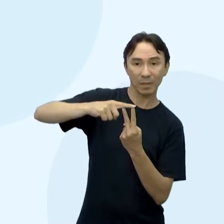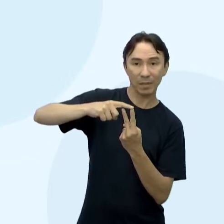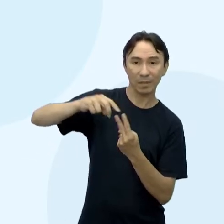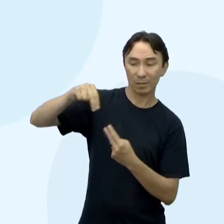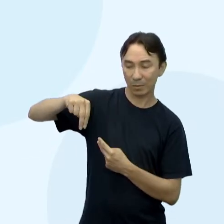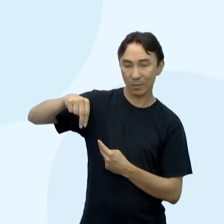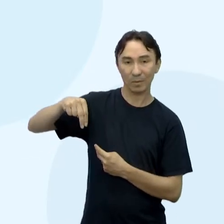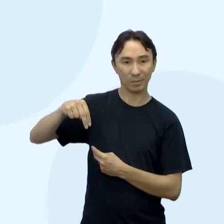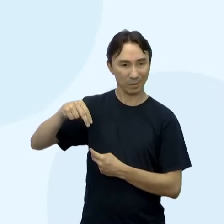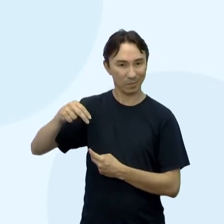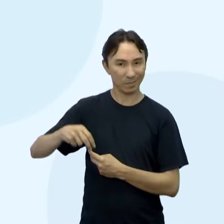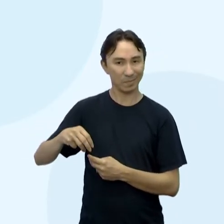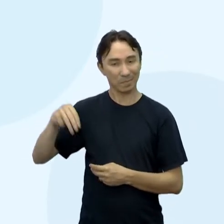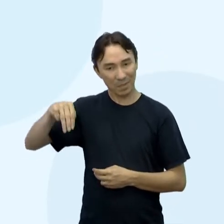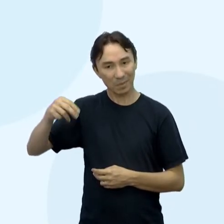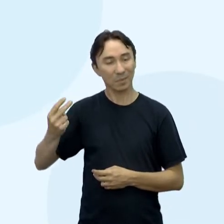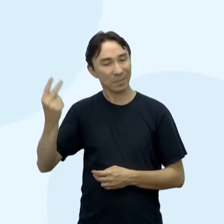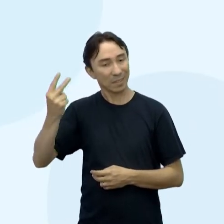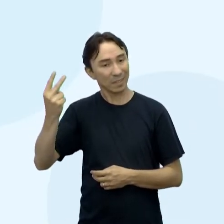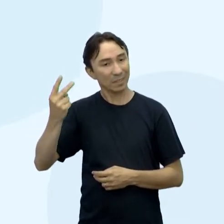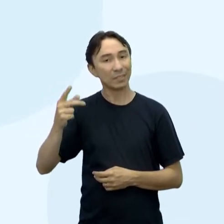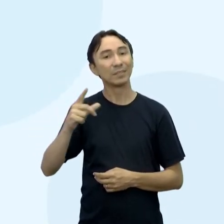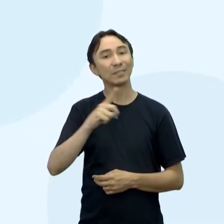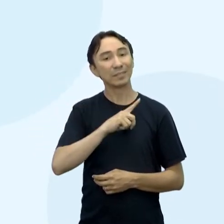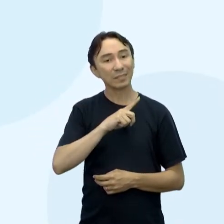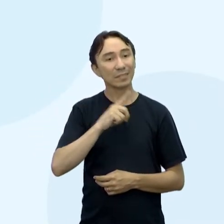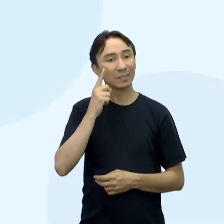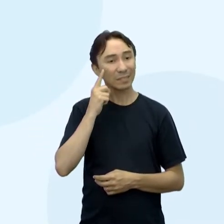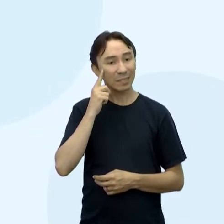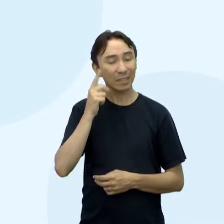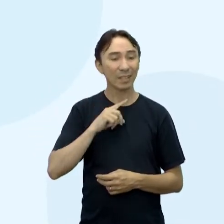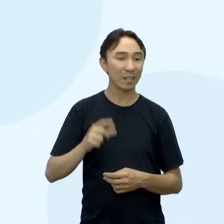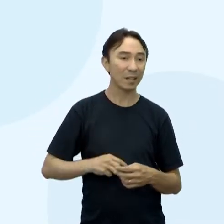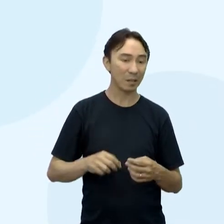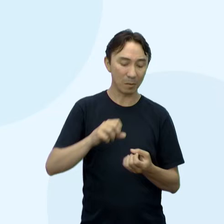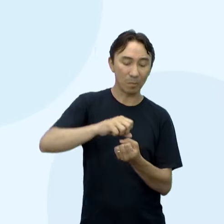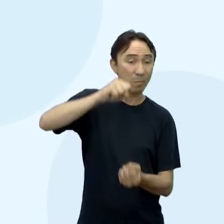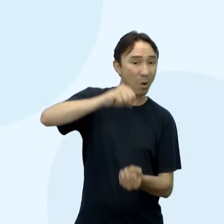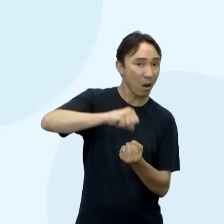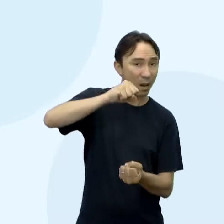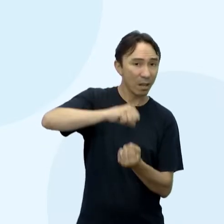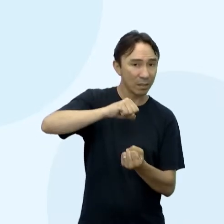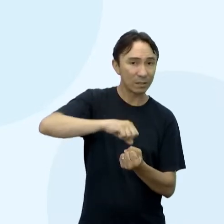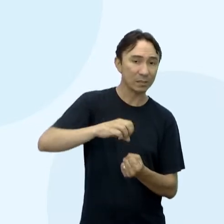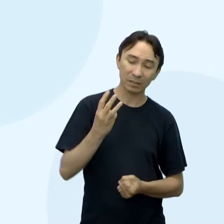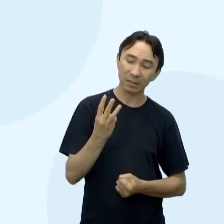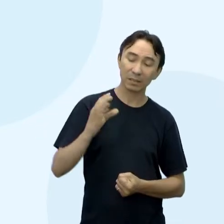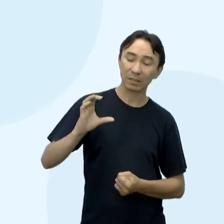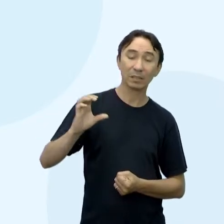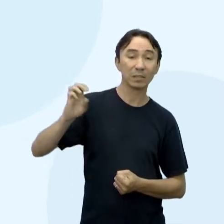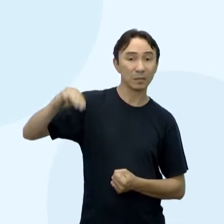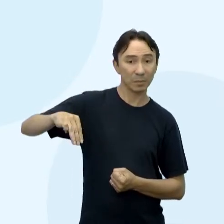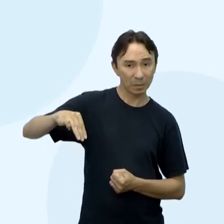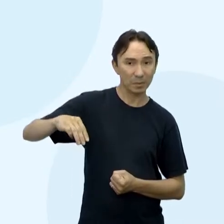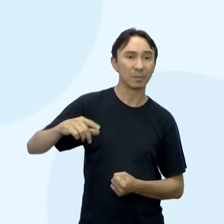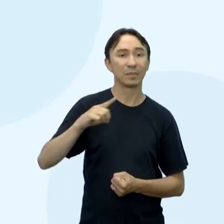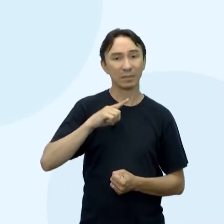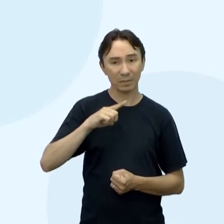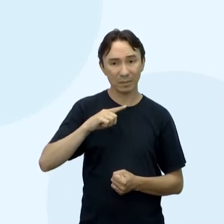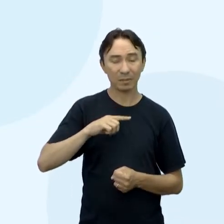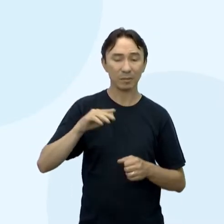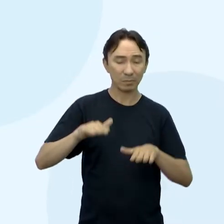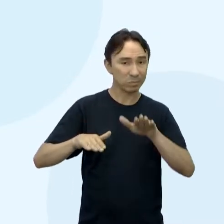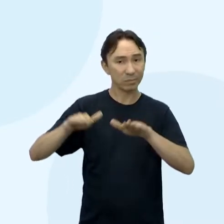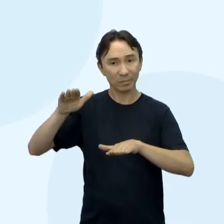externa, distende a mola a 3 centímetros. Olha aí. E começa a oscilar em movimento harmônico simples